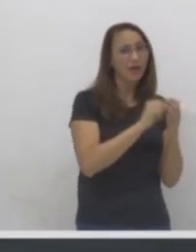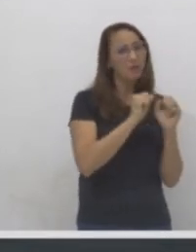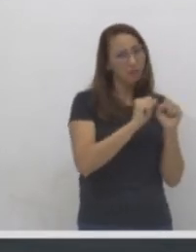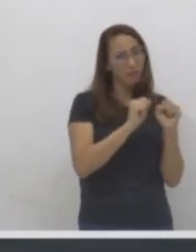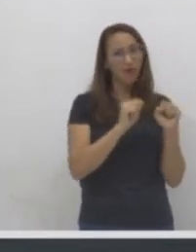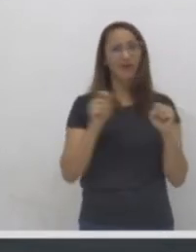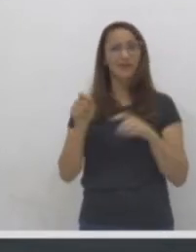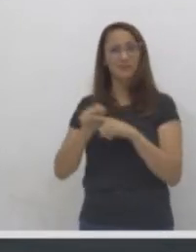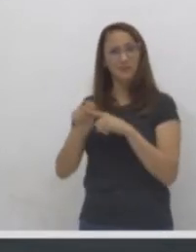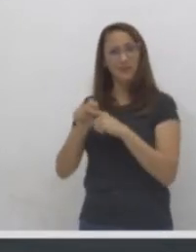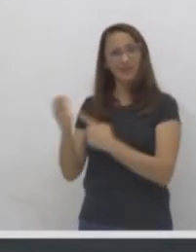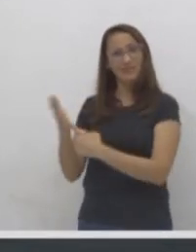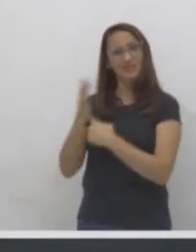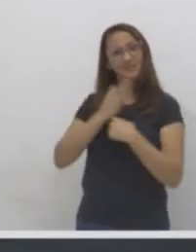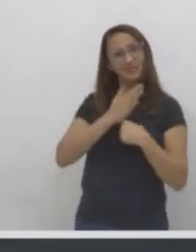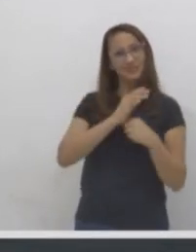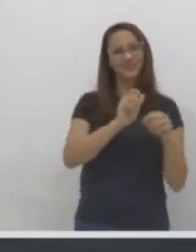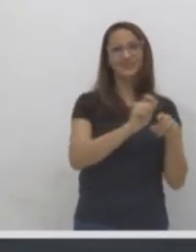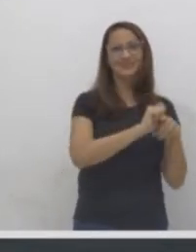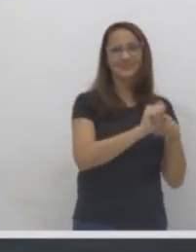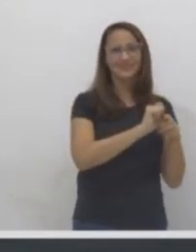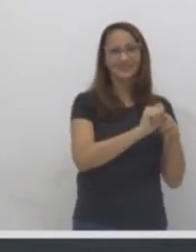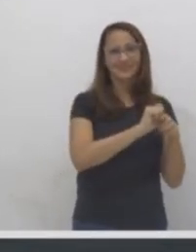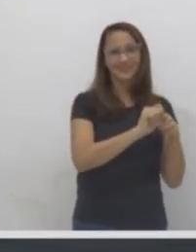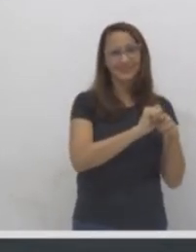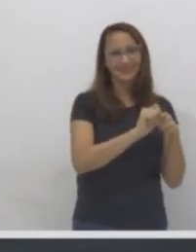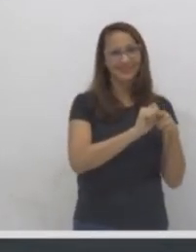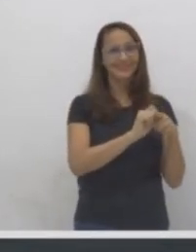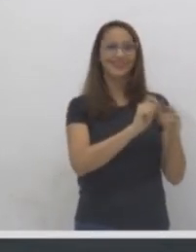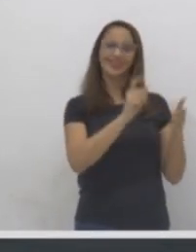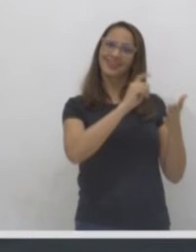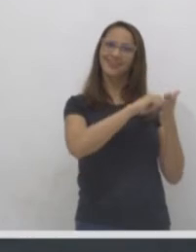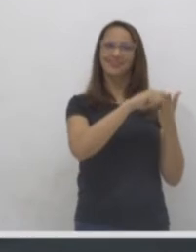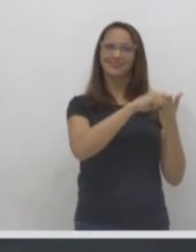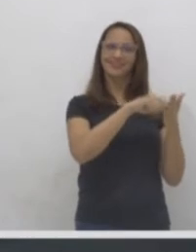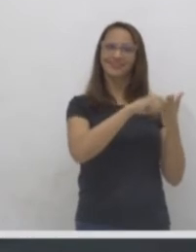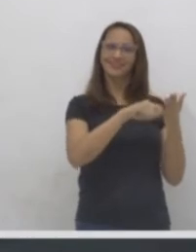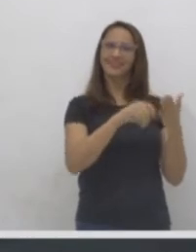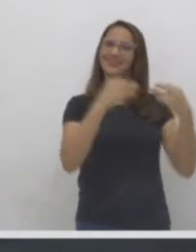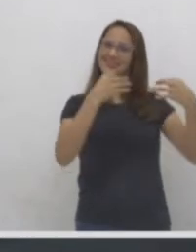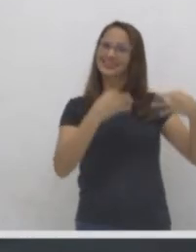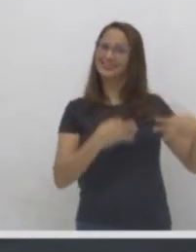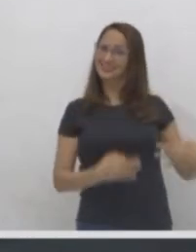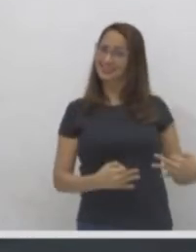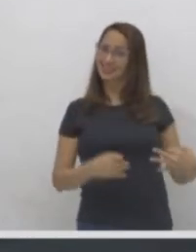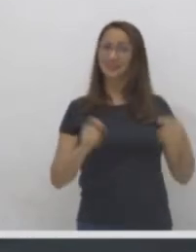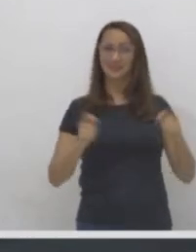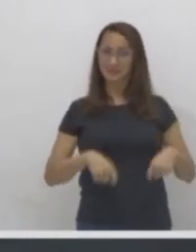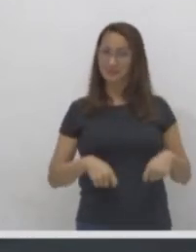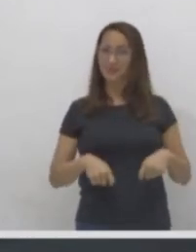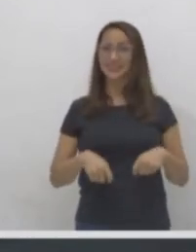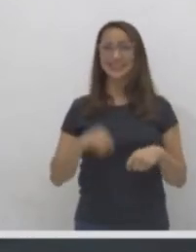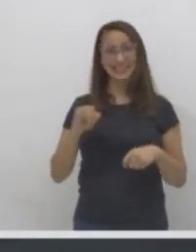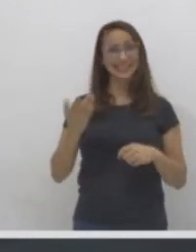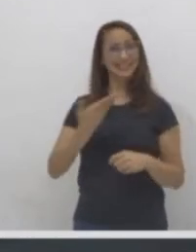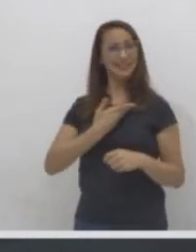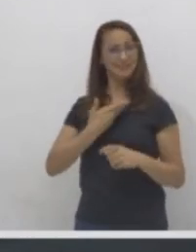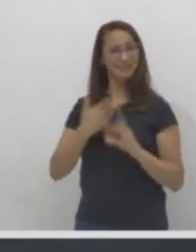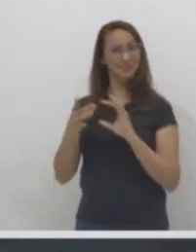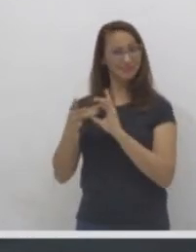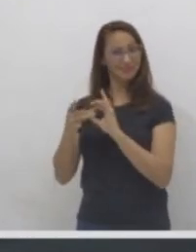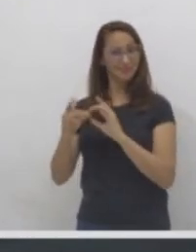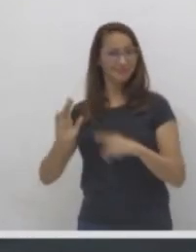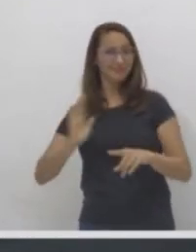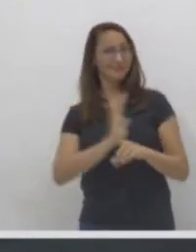assim permanecer com um texto bem escrito, né? A partir do momento que ele ia poder corrigir com